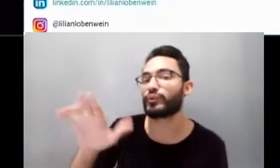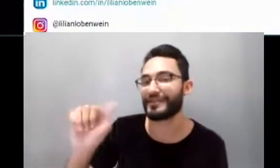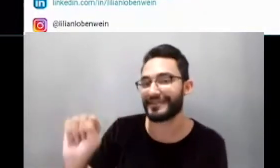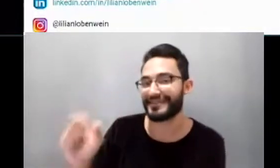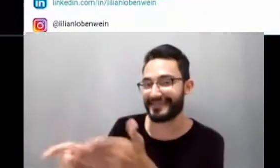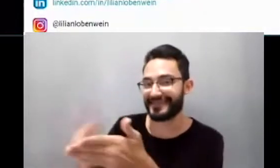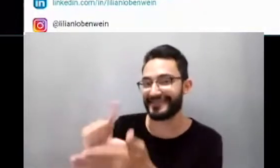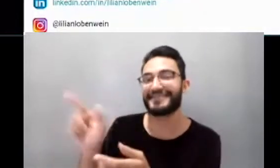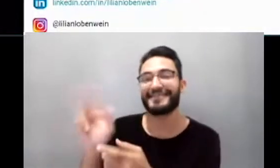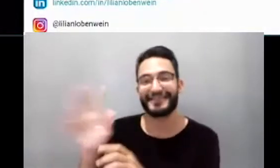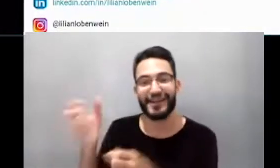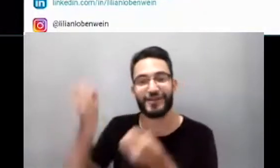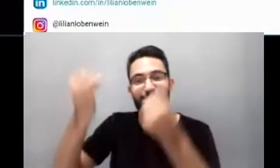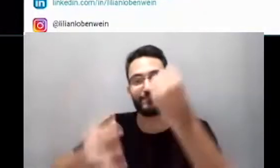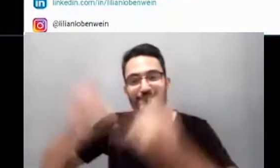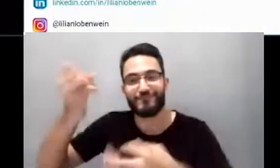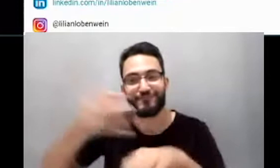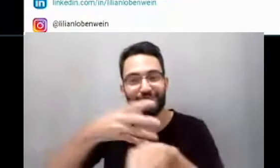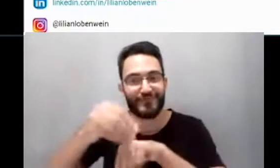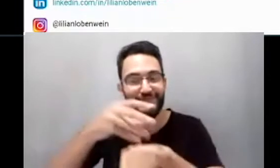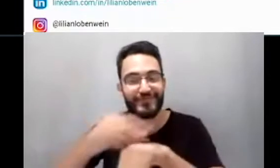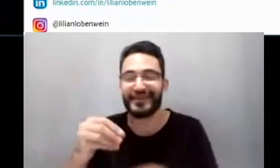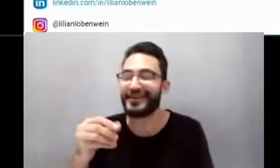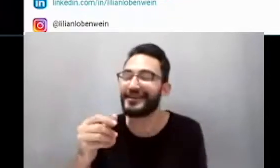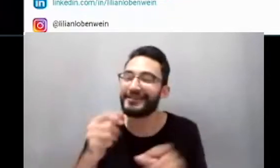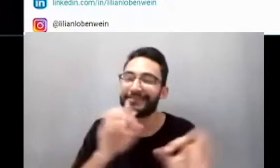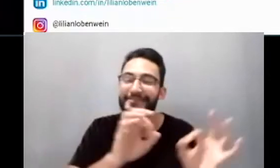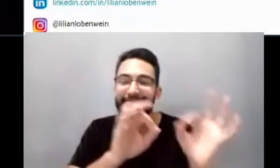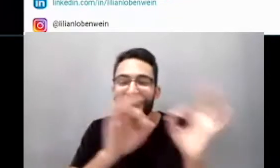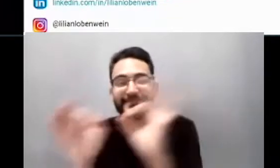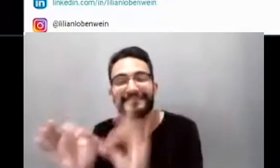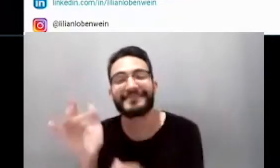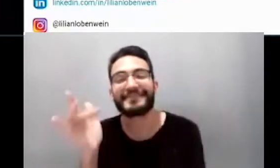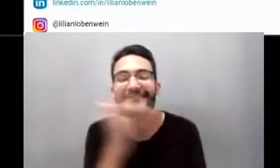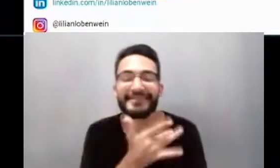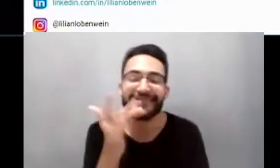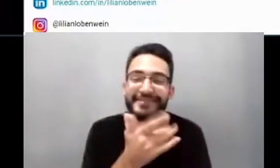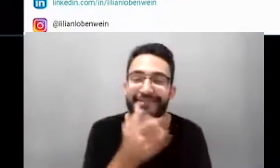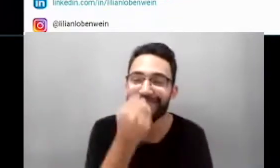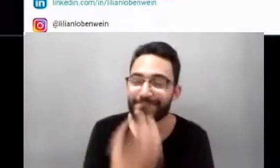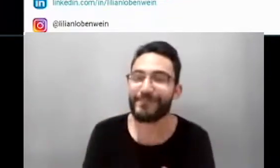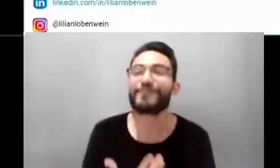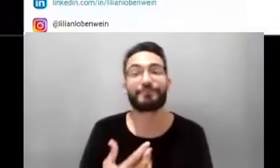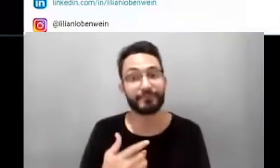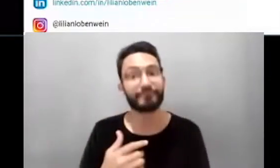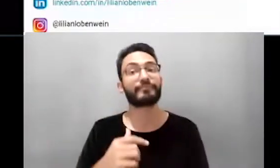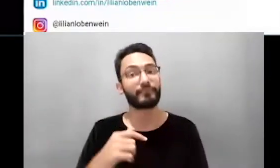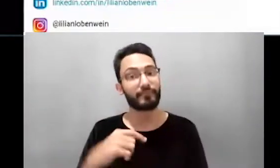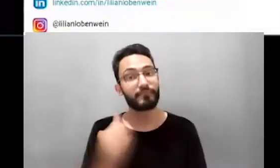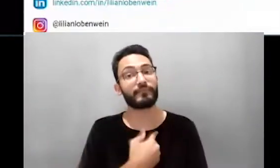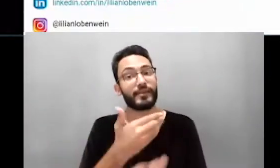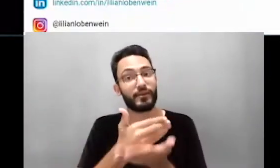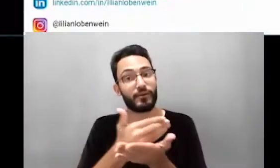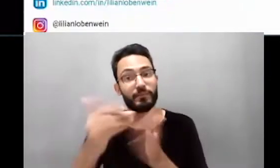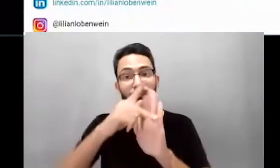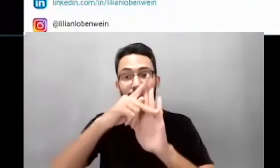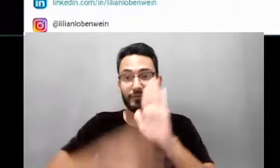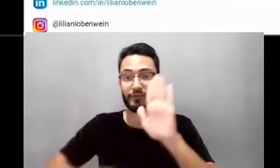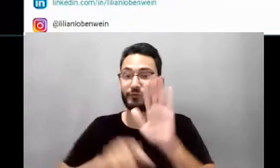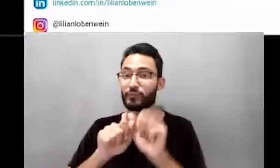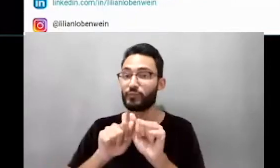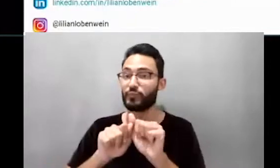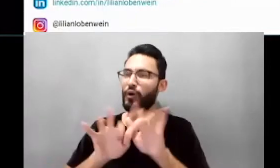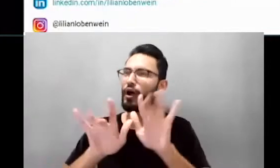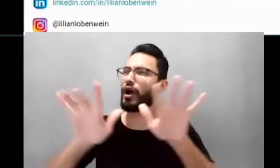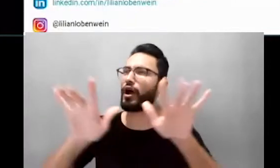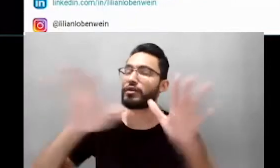ele fez uma apresentação junto com o Ivan, uma delícia de apresentação. E a gente está começando um projeto de expansão global, que a